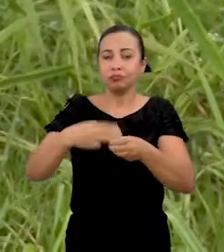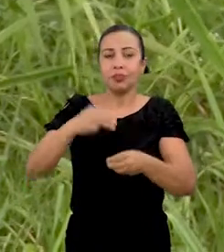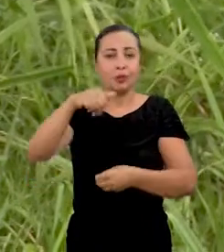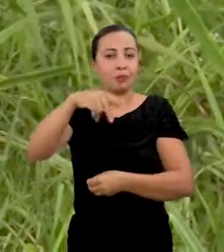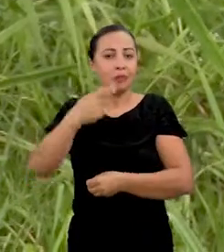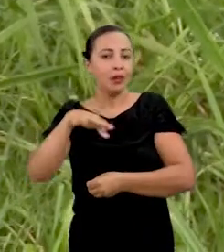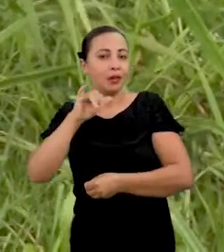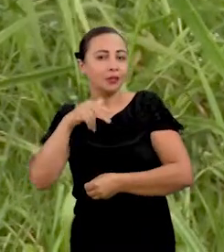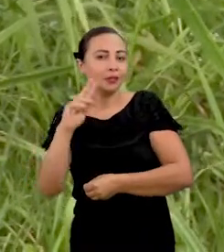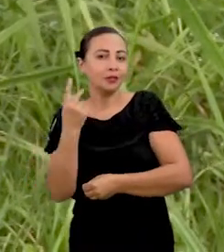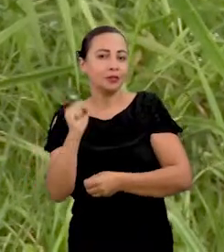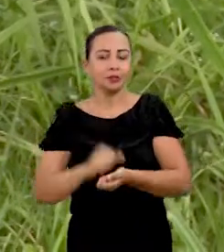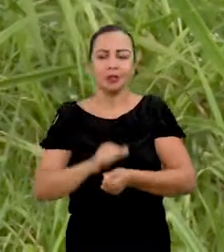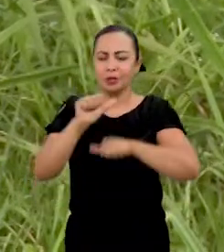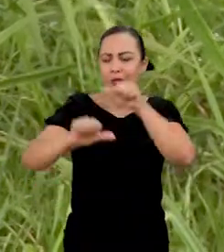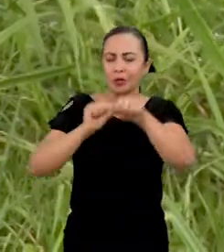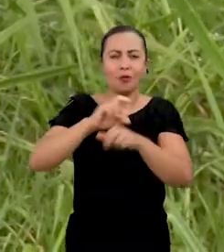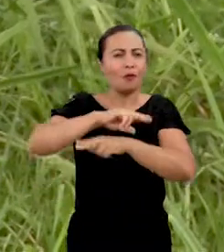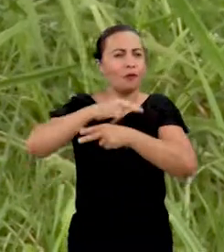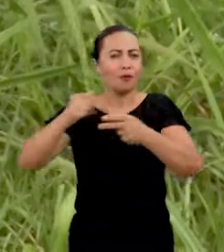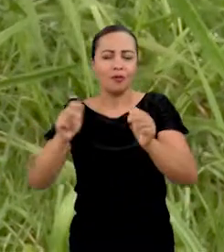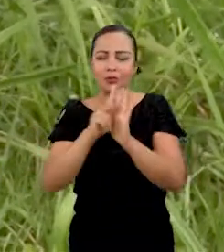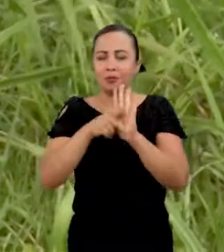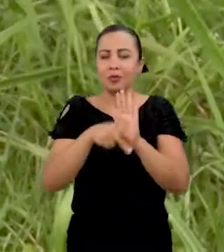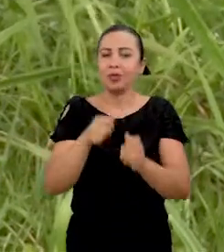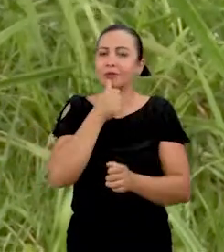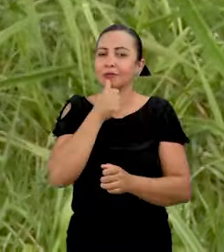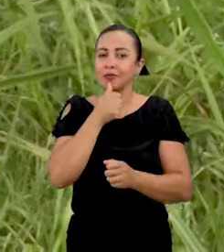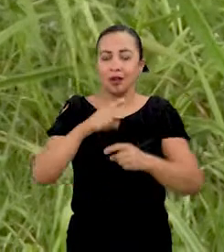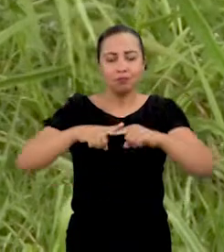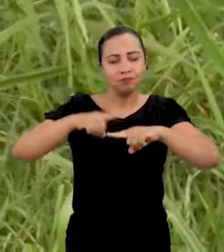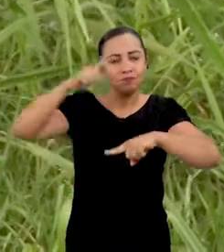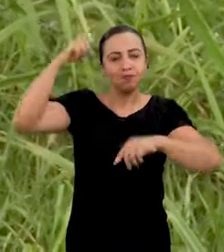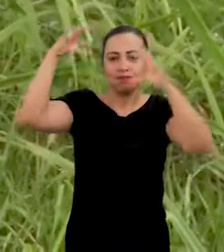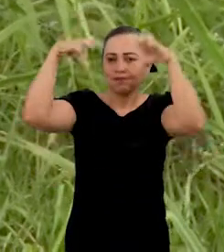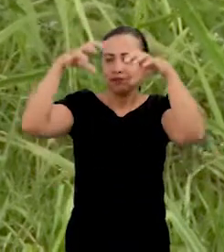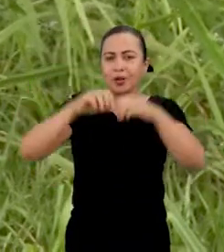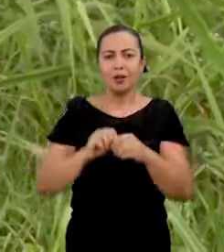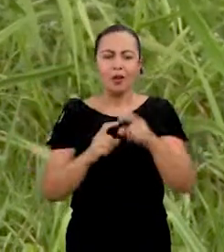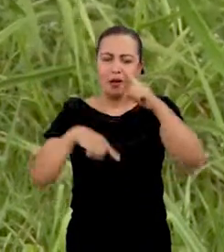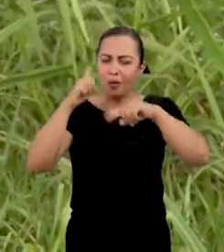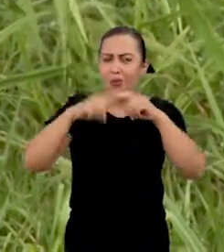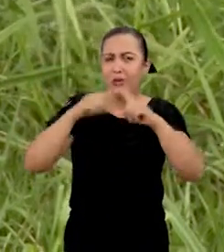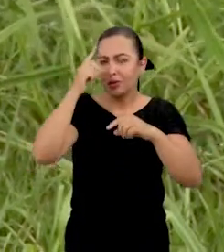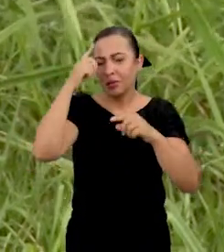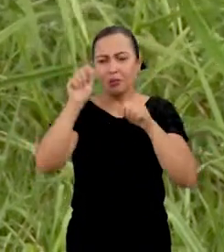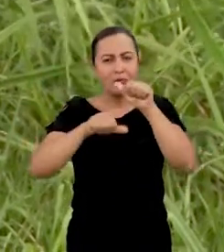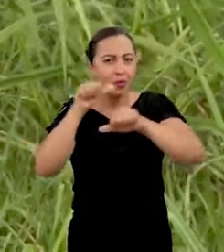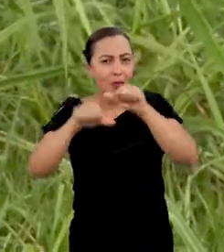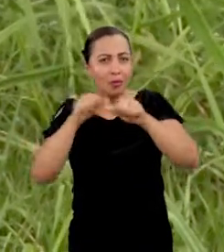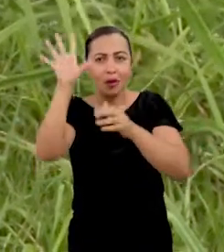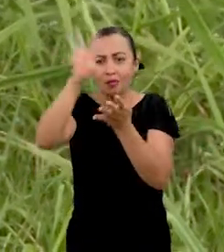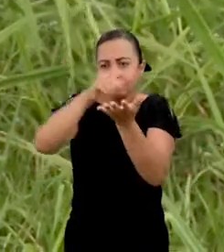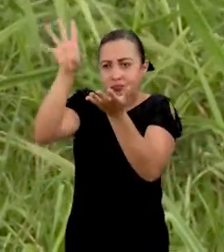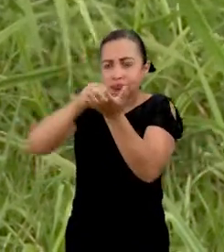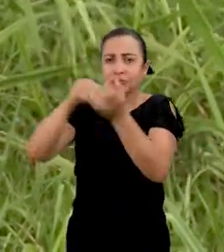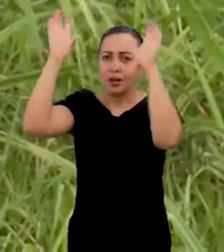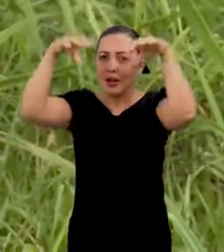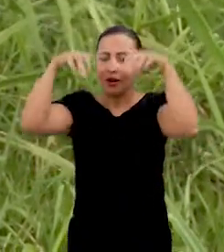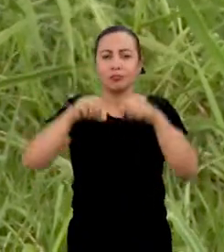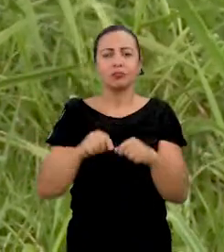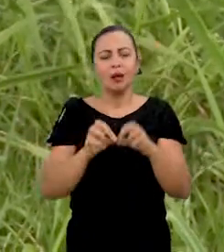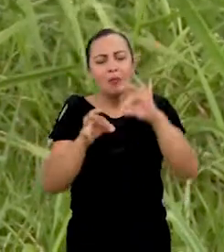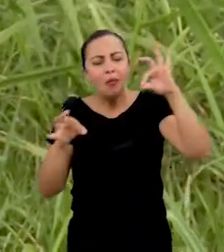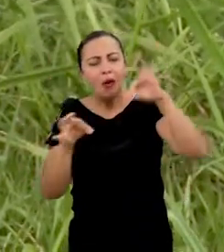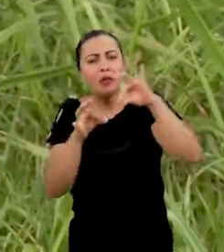Campus Piranhas. Eles desenvolvem diversos projetos, a exemplo de um pluviômetro, que é um objeto desenvolvido para coletar e